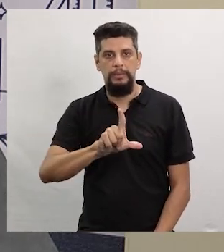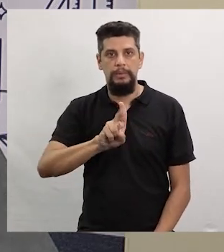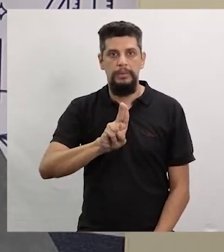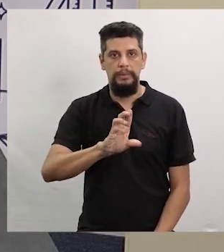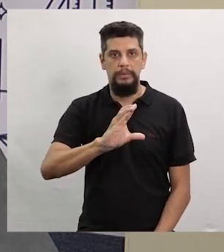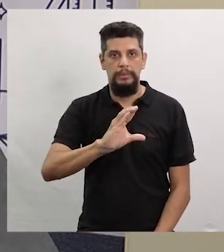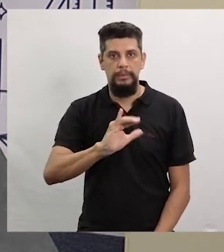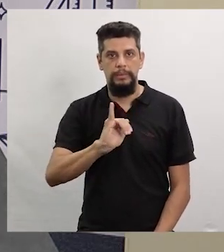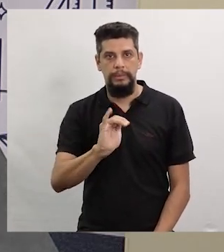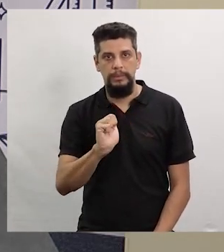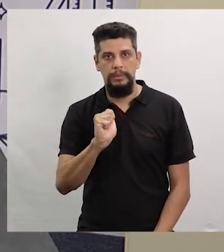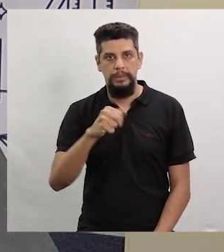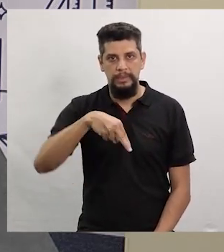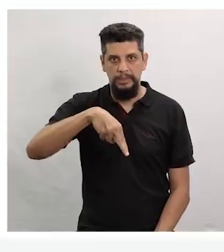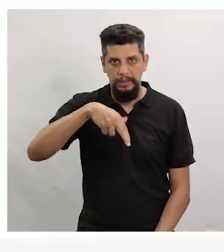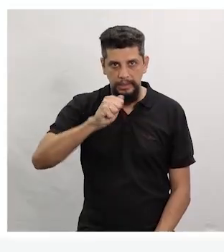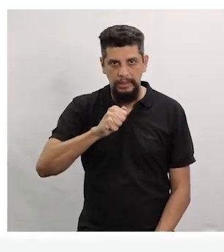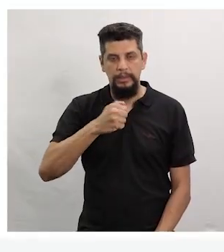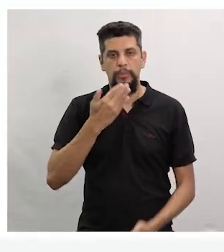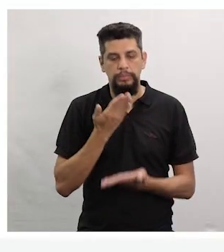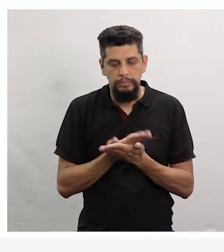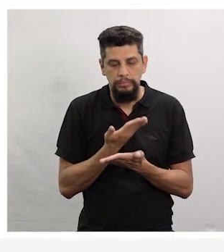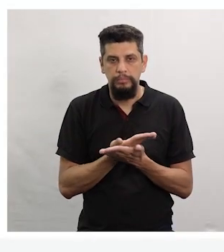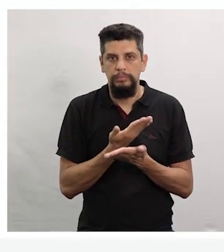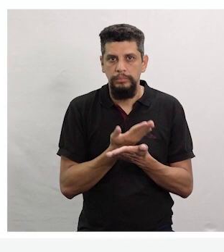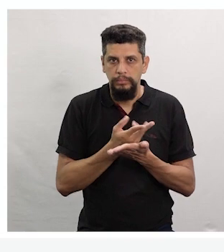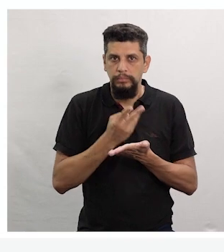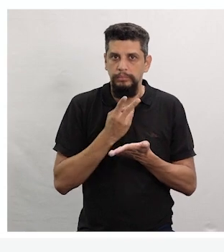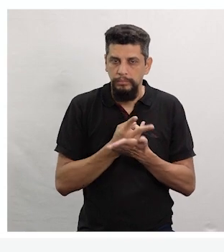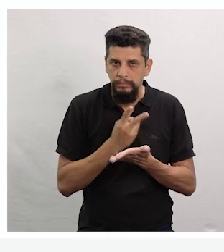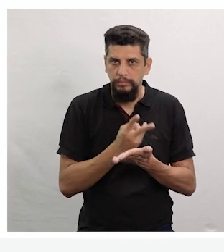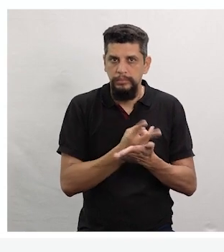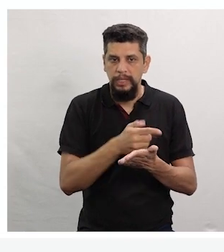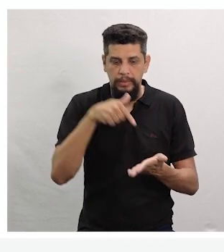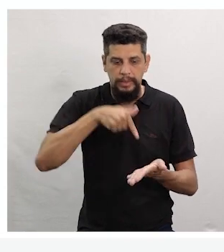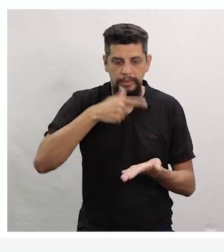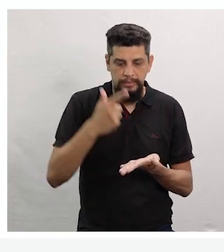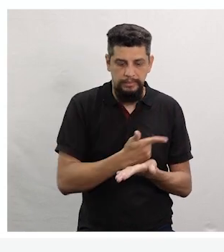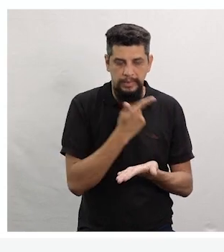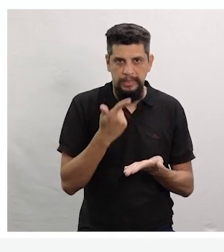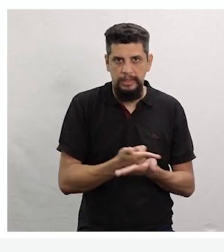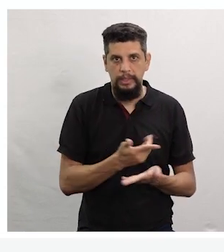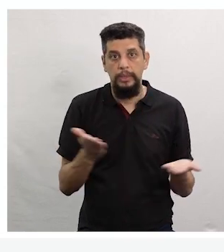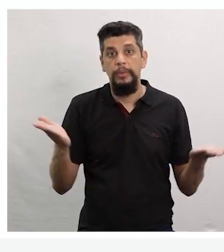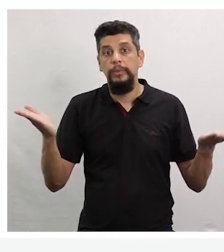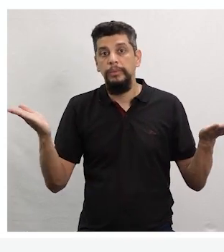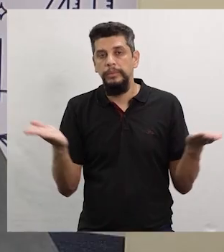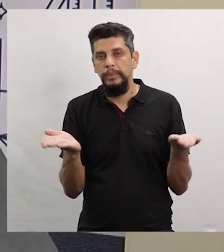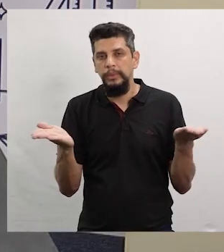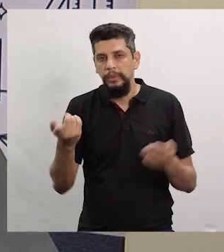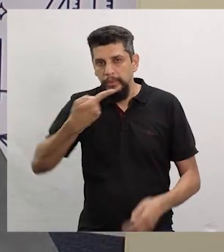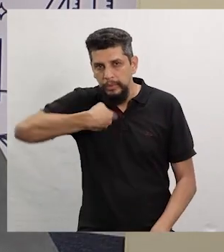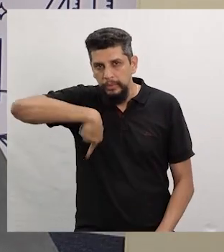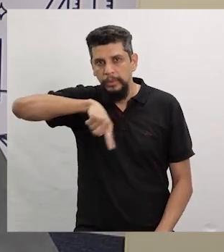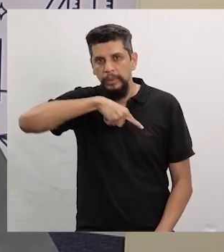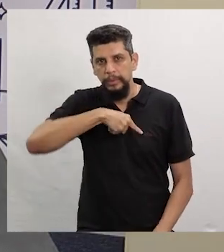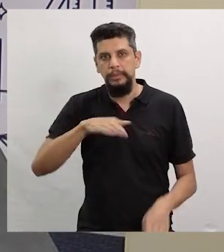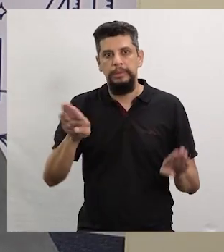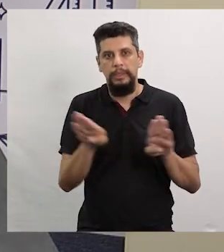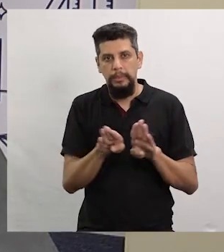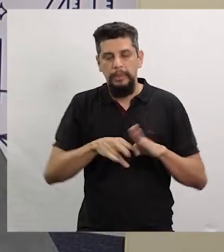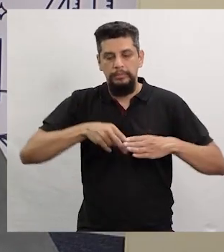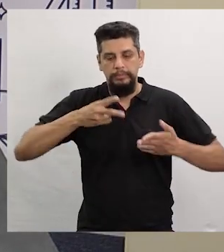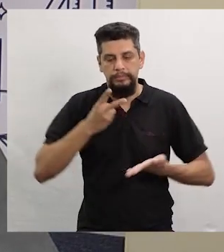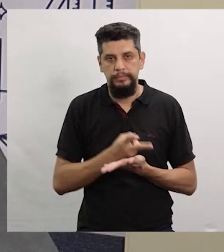professora Luciana continuou trabalhando com esse mesmo livro e hoje nós também